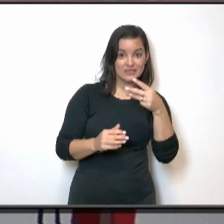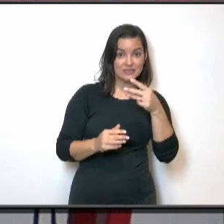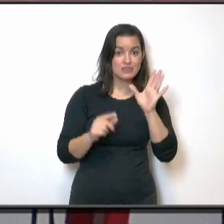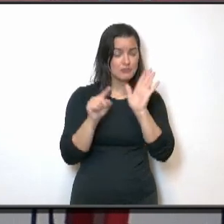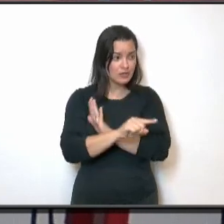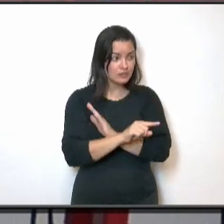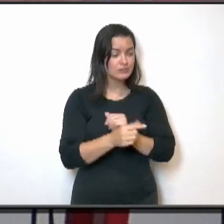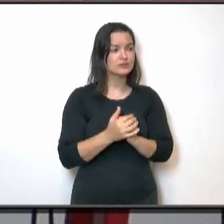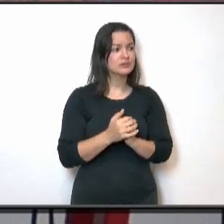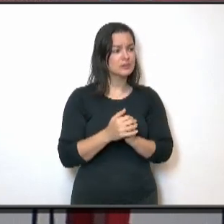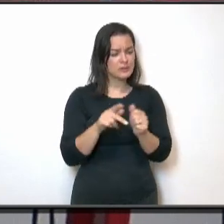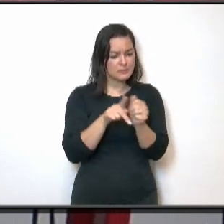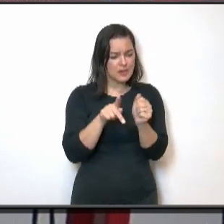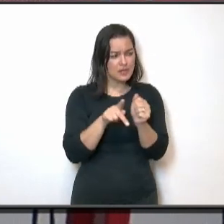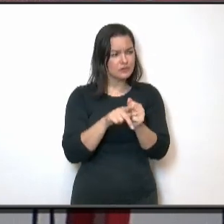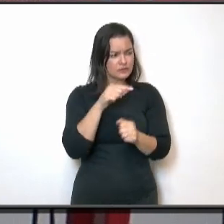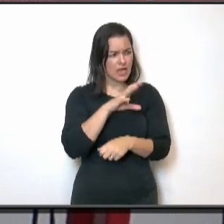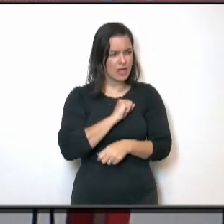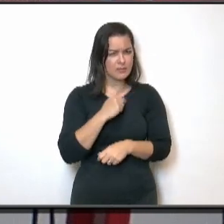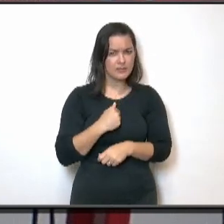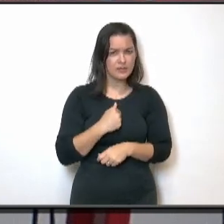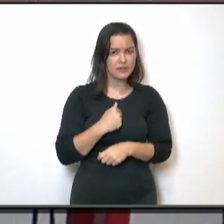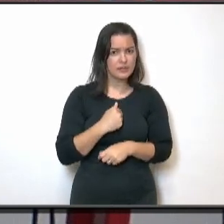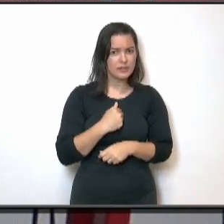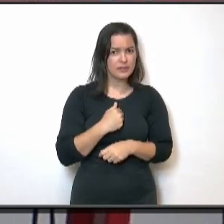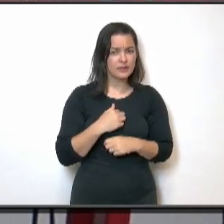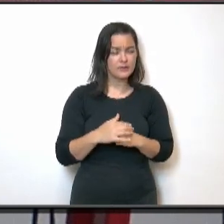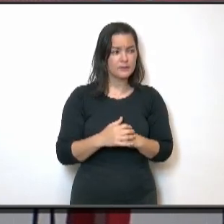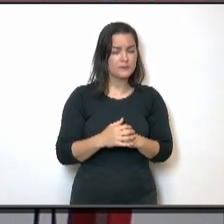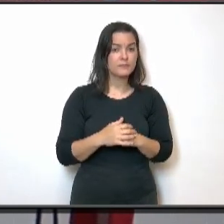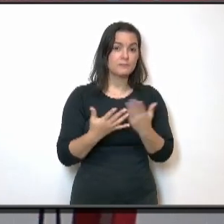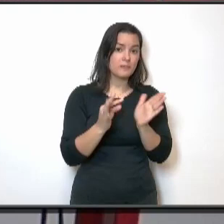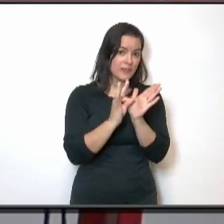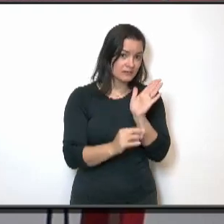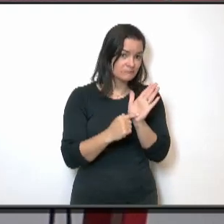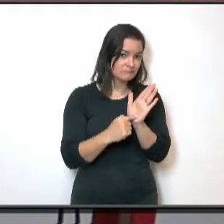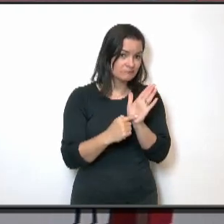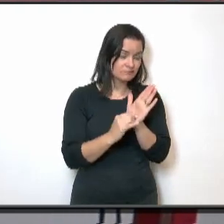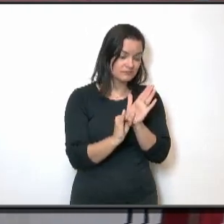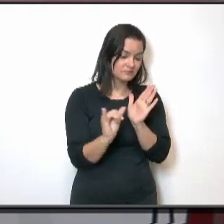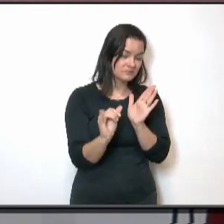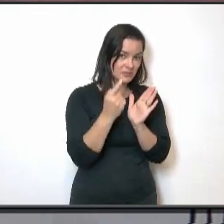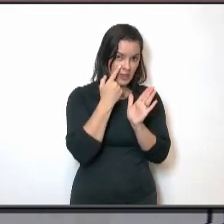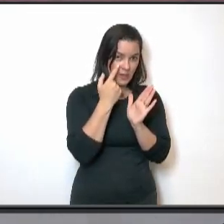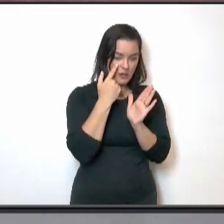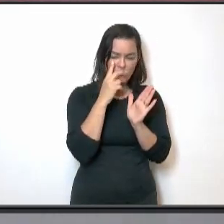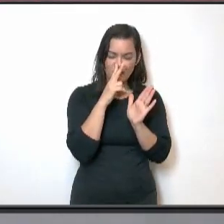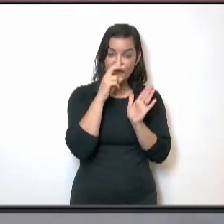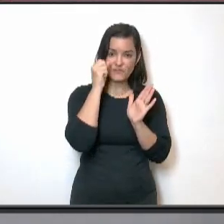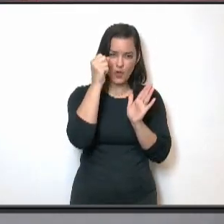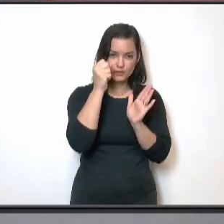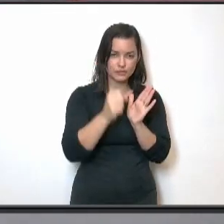Pedro, você me ama? E aí o texto diz, olha que coisa forte,